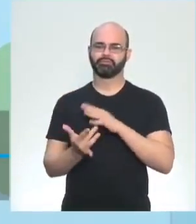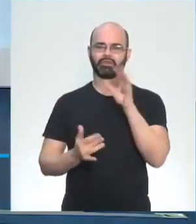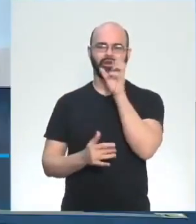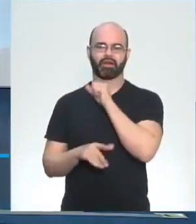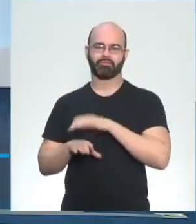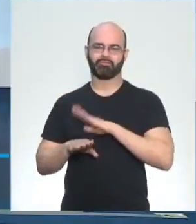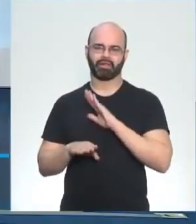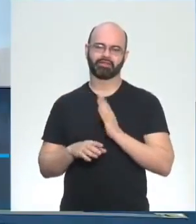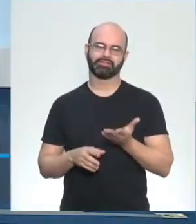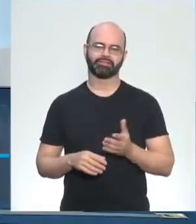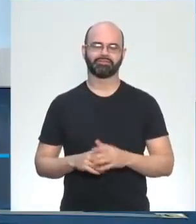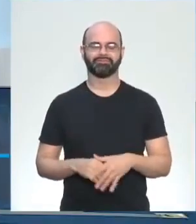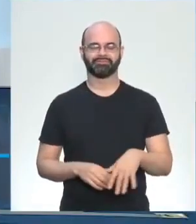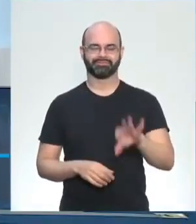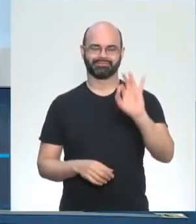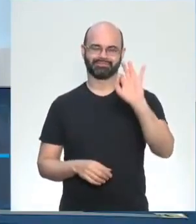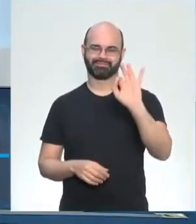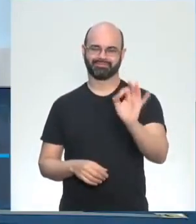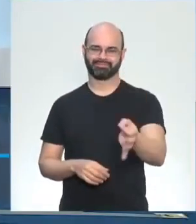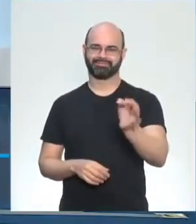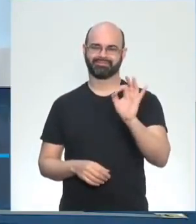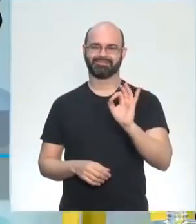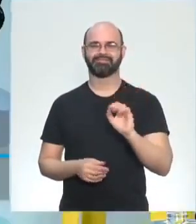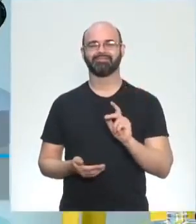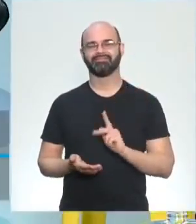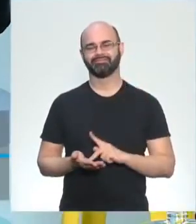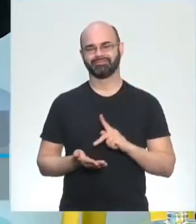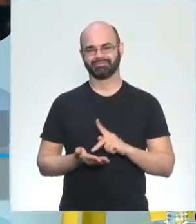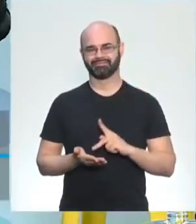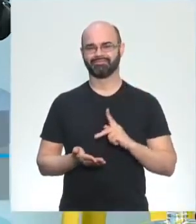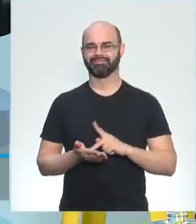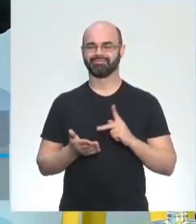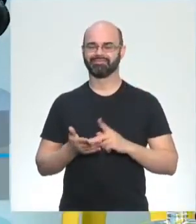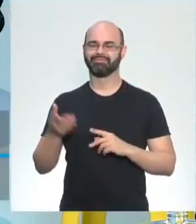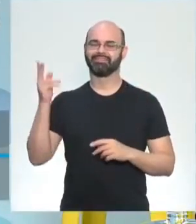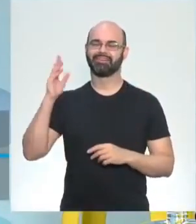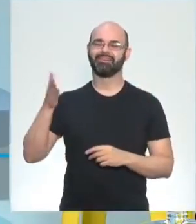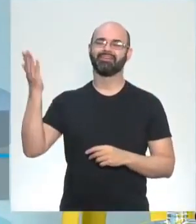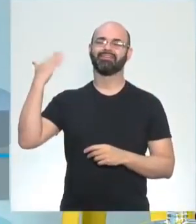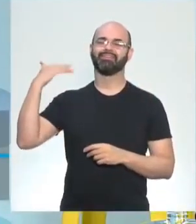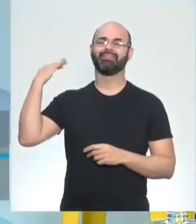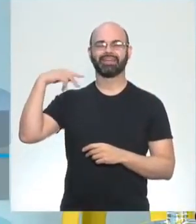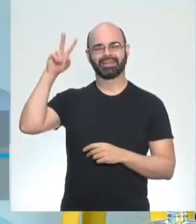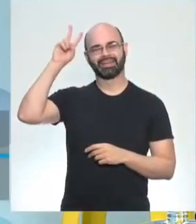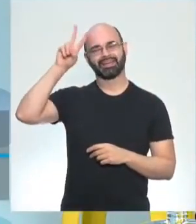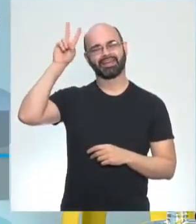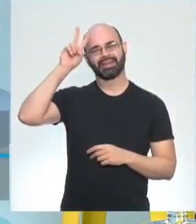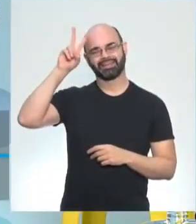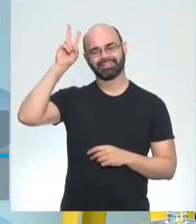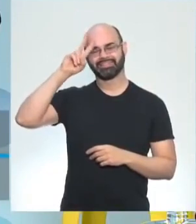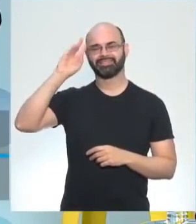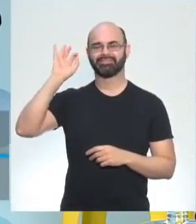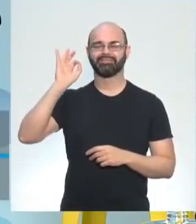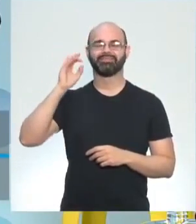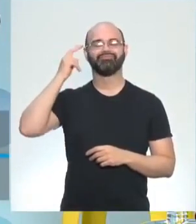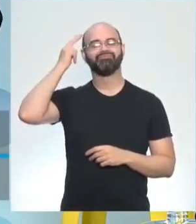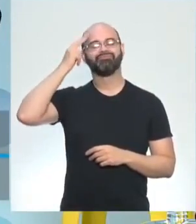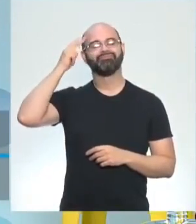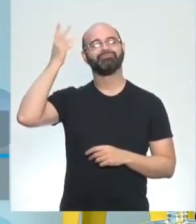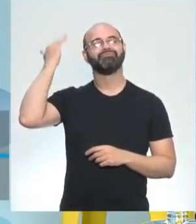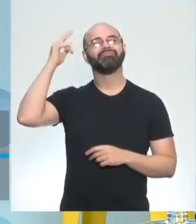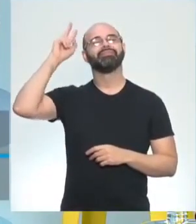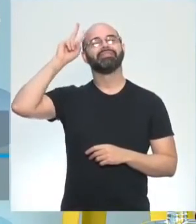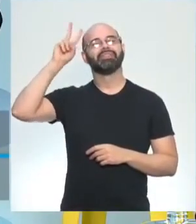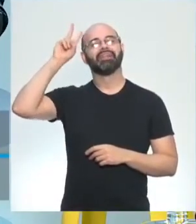E aí, sim? Exato. Então, assim, realmente, né? Saudosismo aí foi profundo. Tanto que a imagem eu coloquei, assim, ao lado da